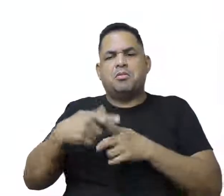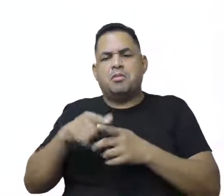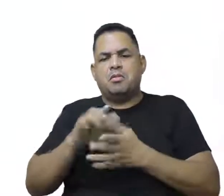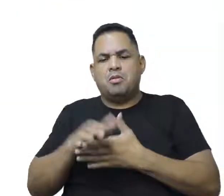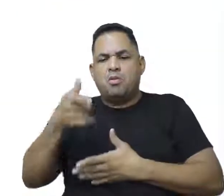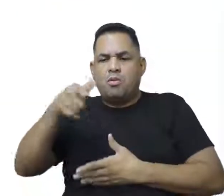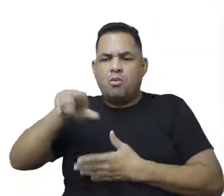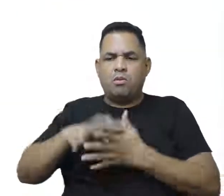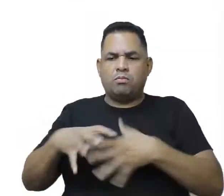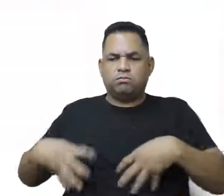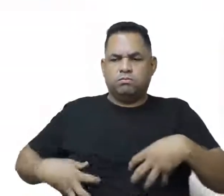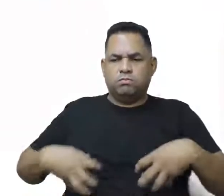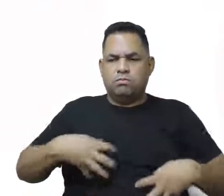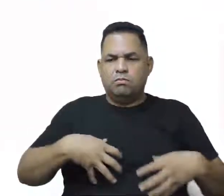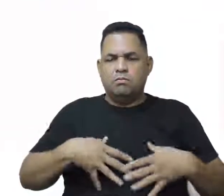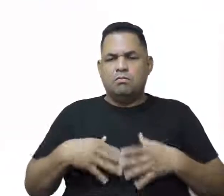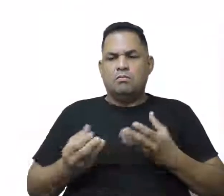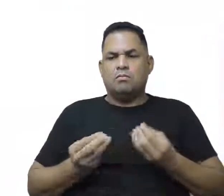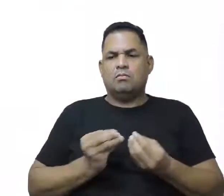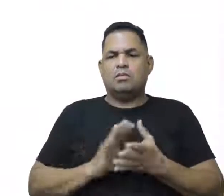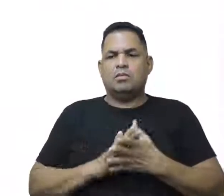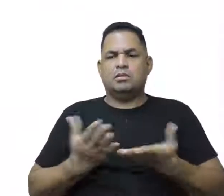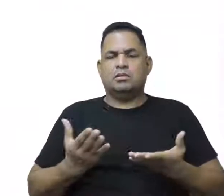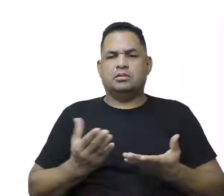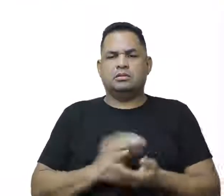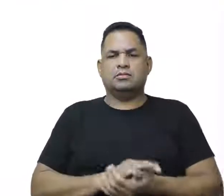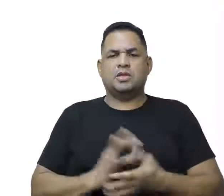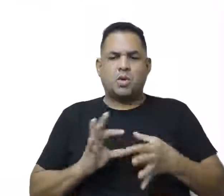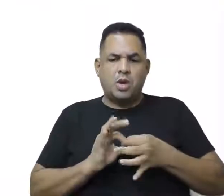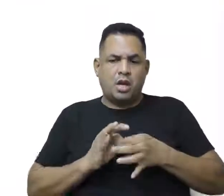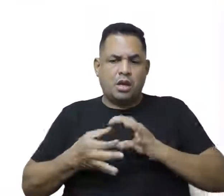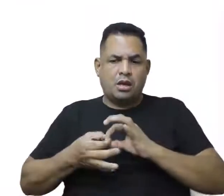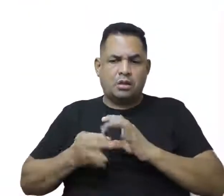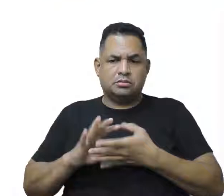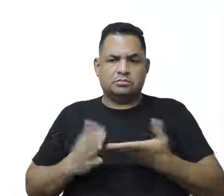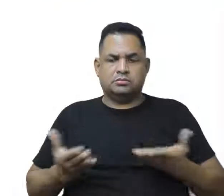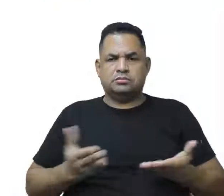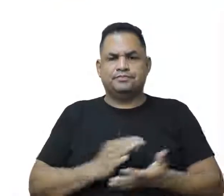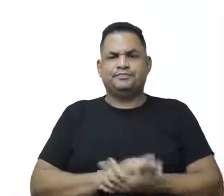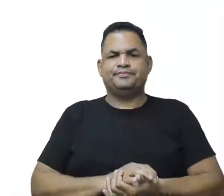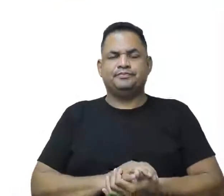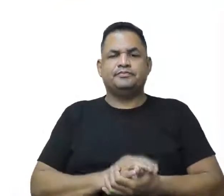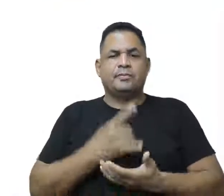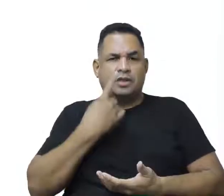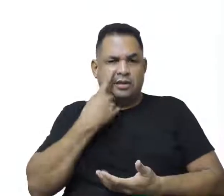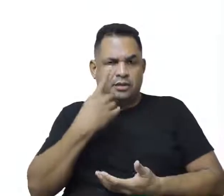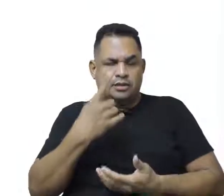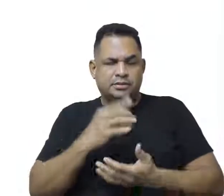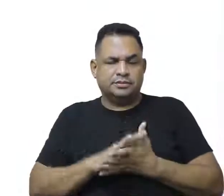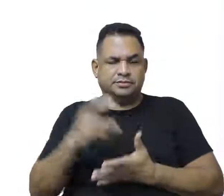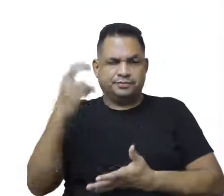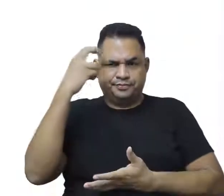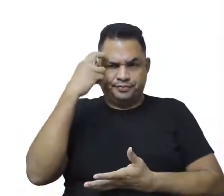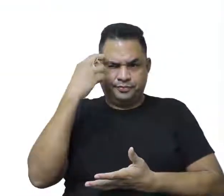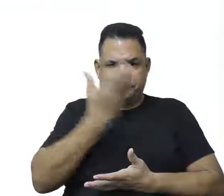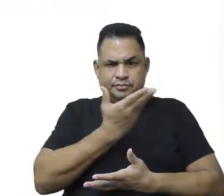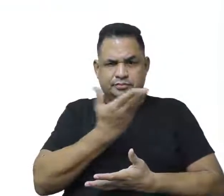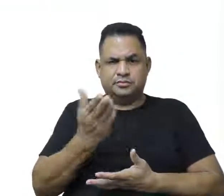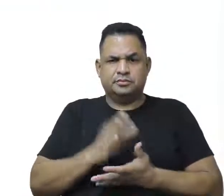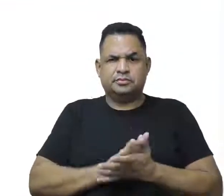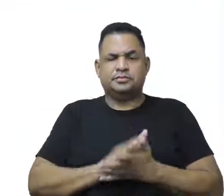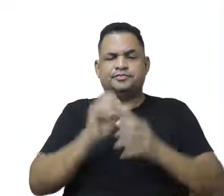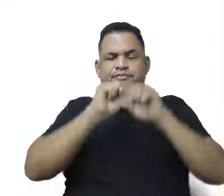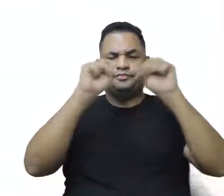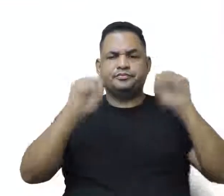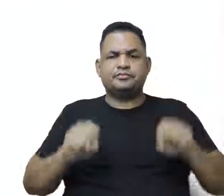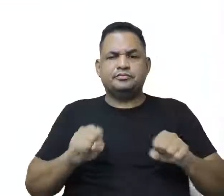ficar bem, porque é funcional, é interdependente. Então, Malinowski, ele olhava para as culturas como sistemas